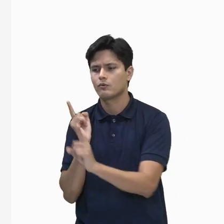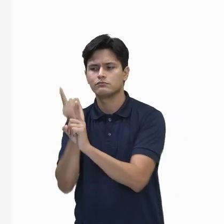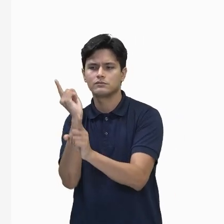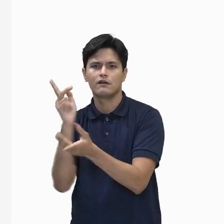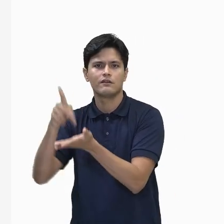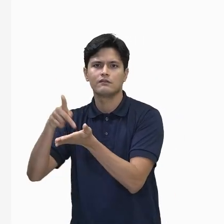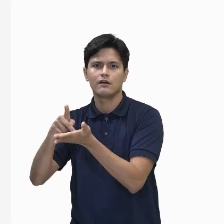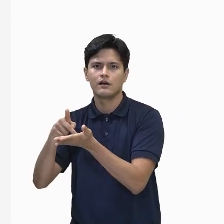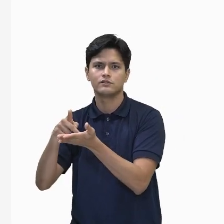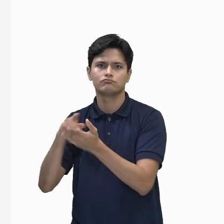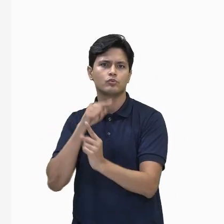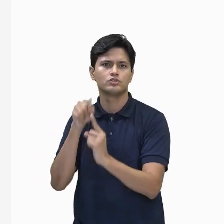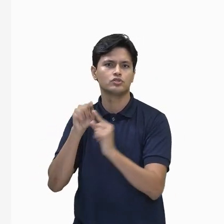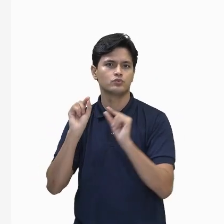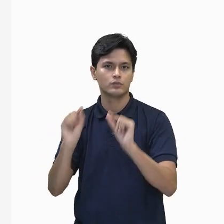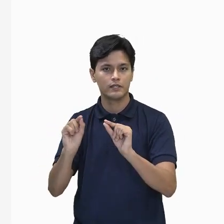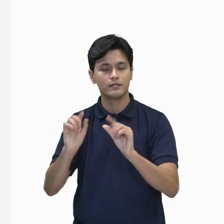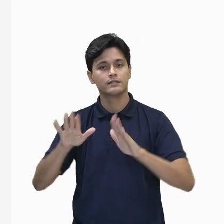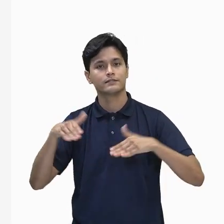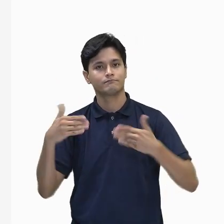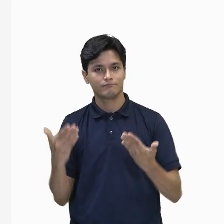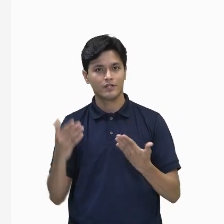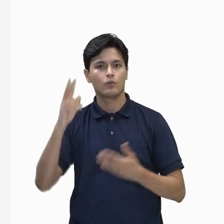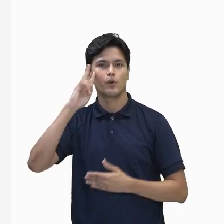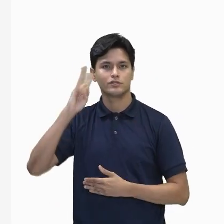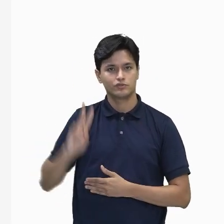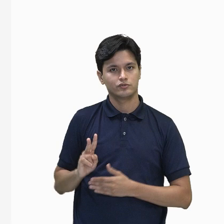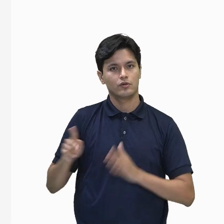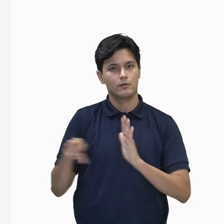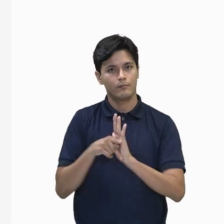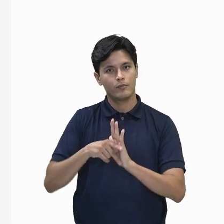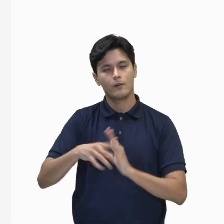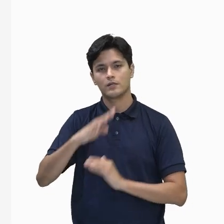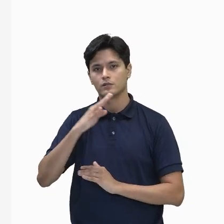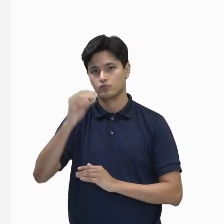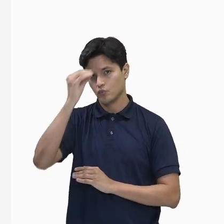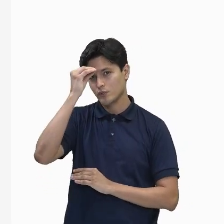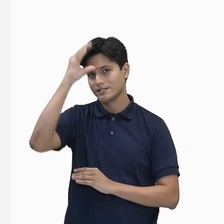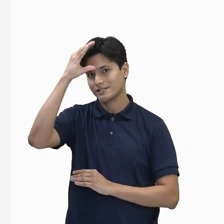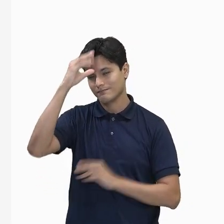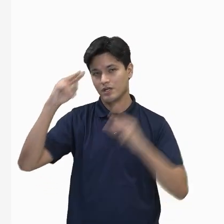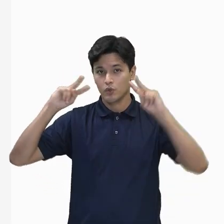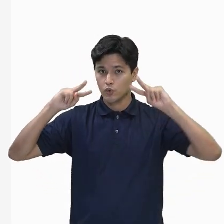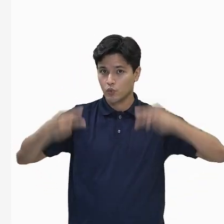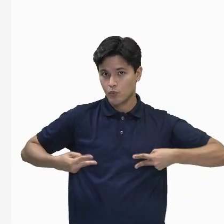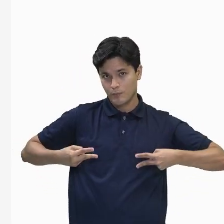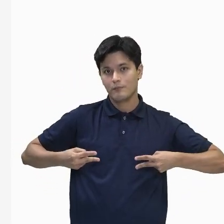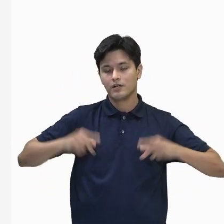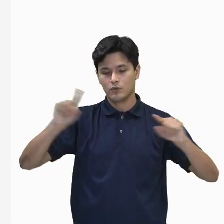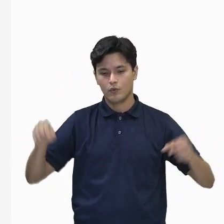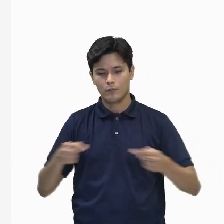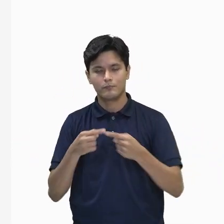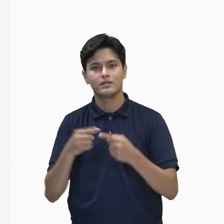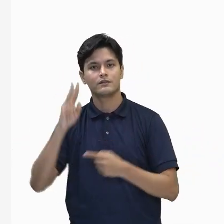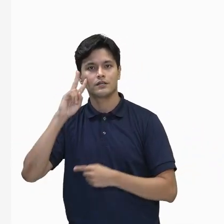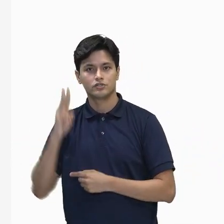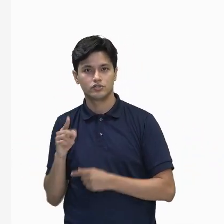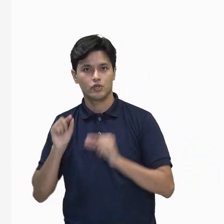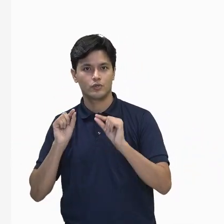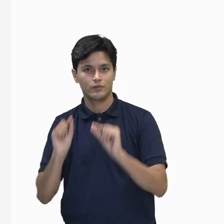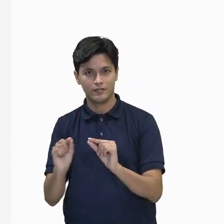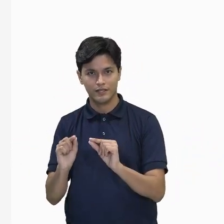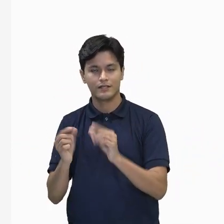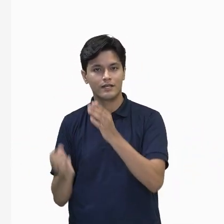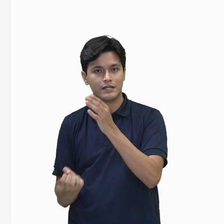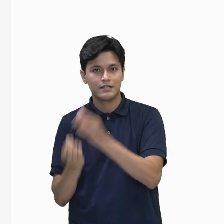Então, a história do conhecimento humano é a história do quê? Da criação e da